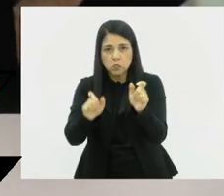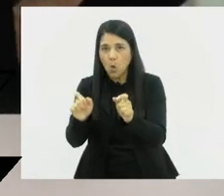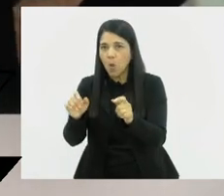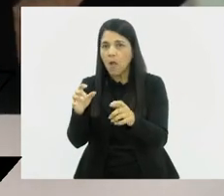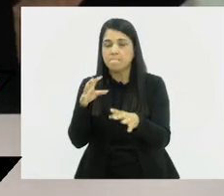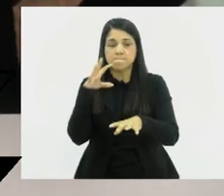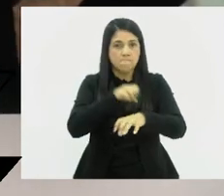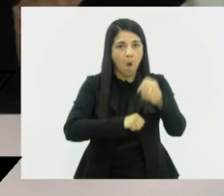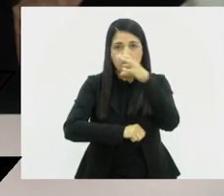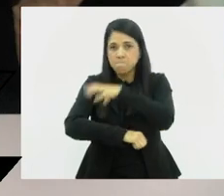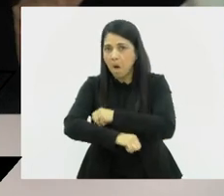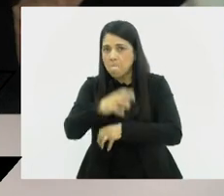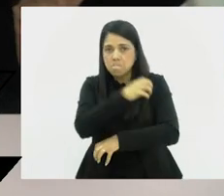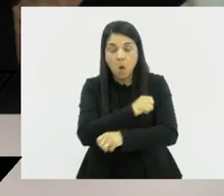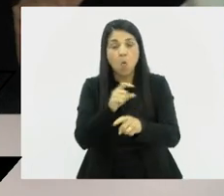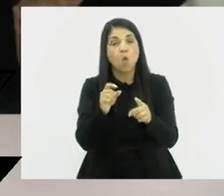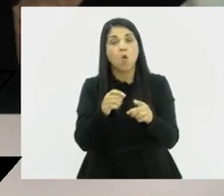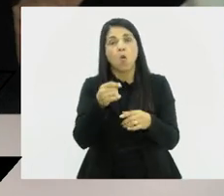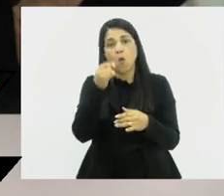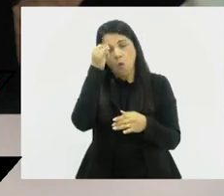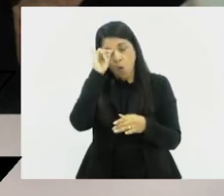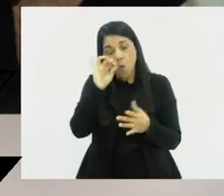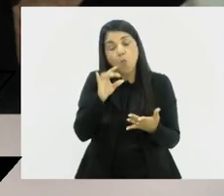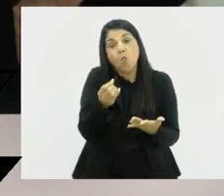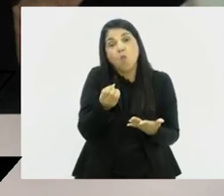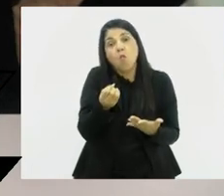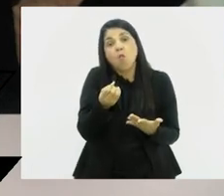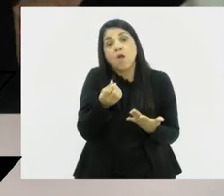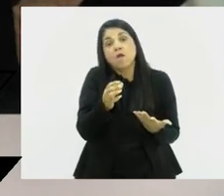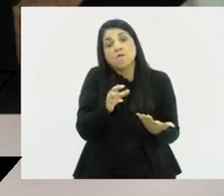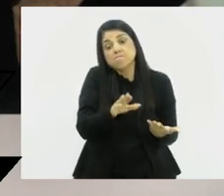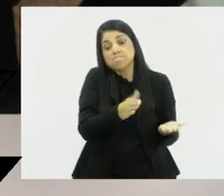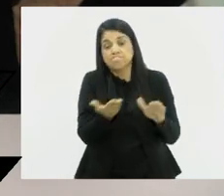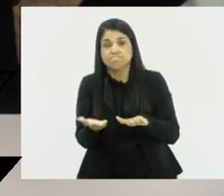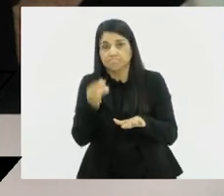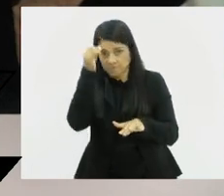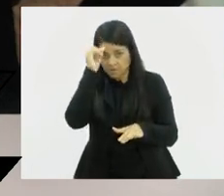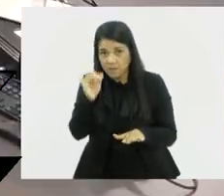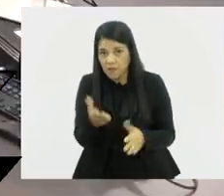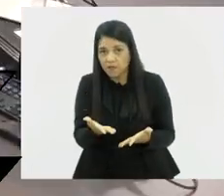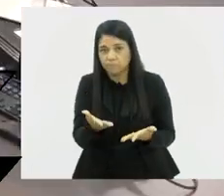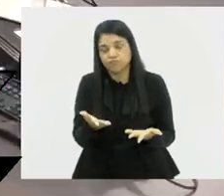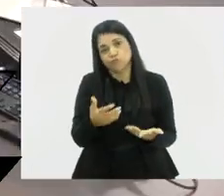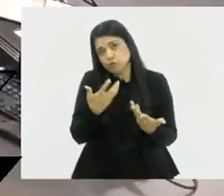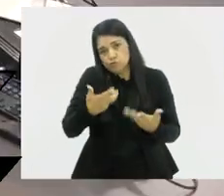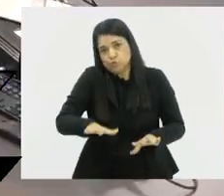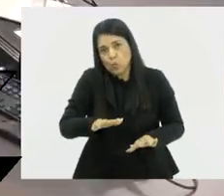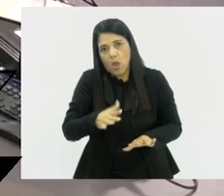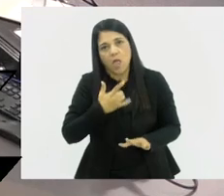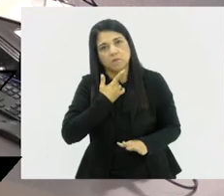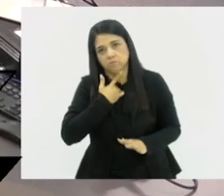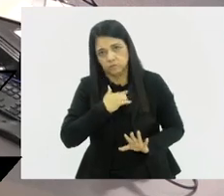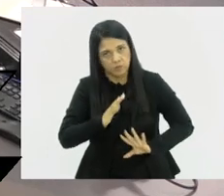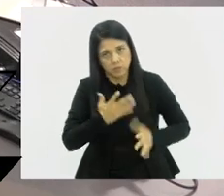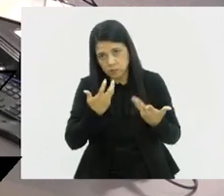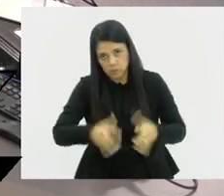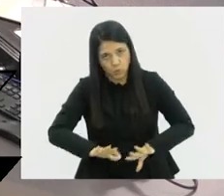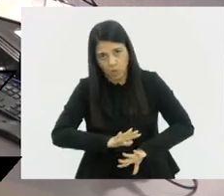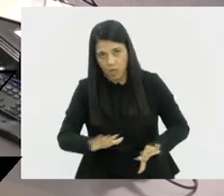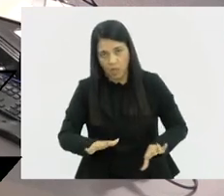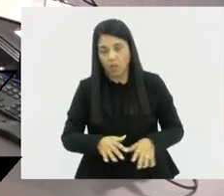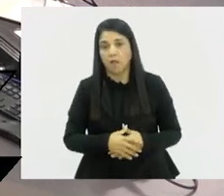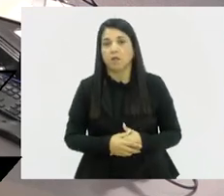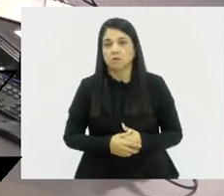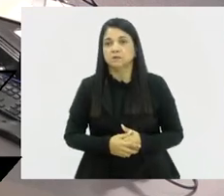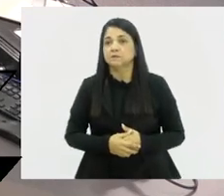por um ataque de animal, que é o que nós aqui menos desejamos. Obrigado. Obrigado, Major. Deputado Mink, deputado Léo, quer fazer a palavra